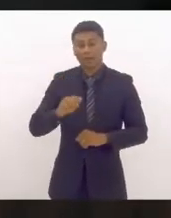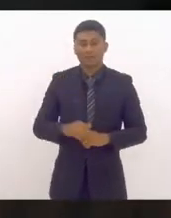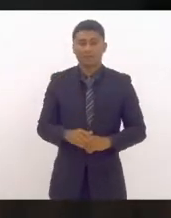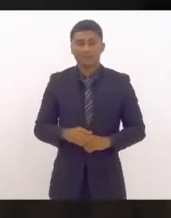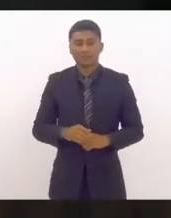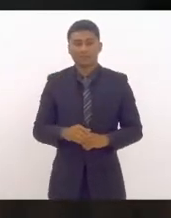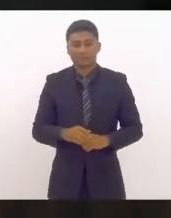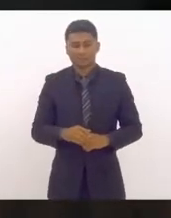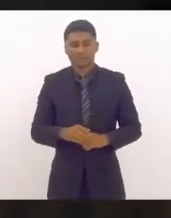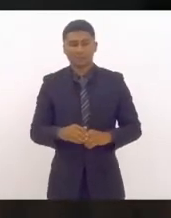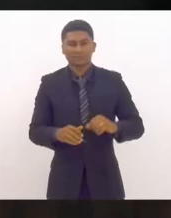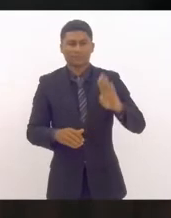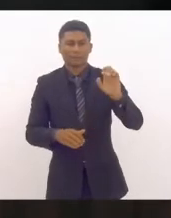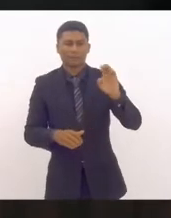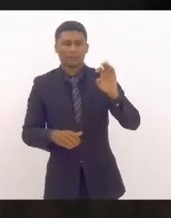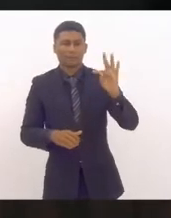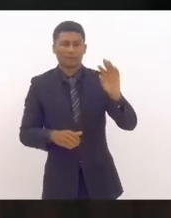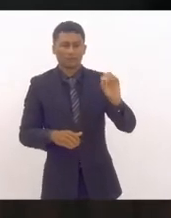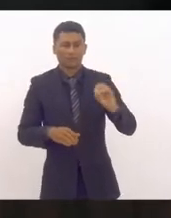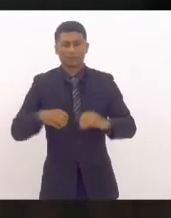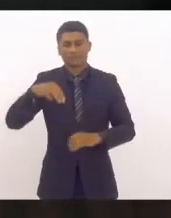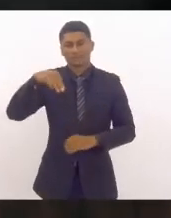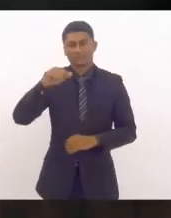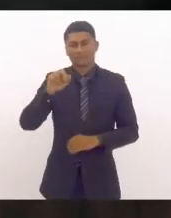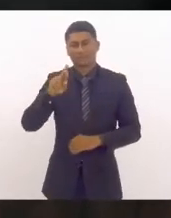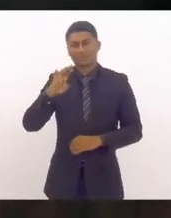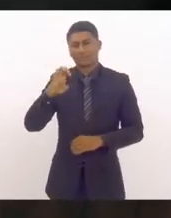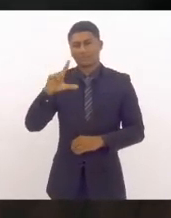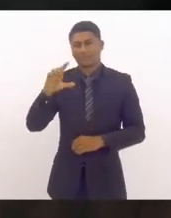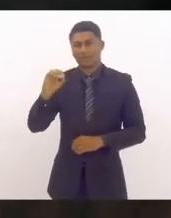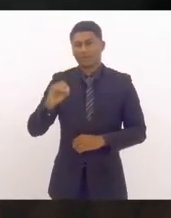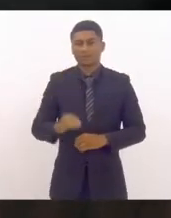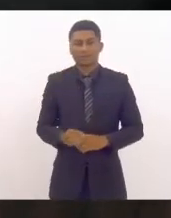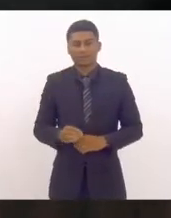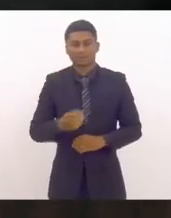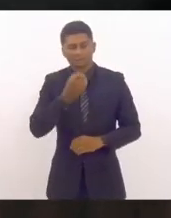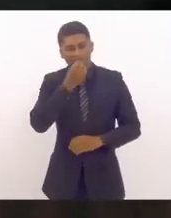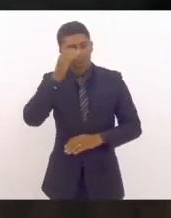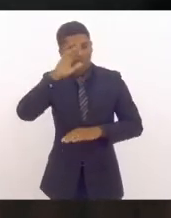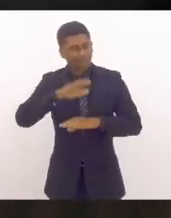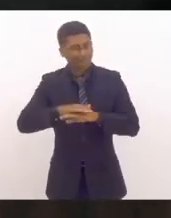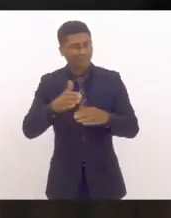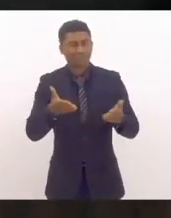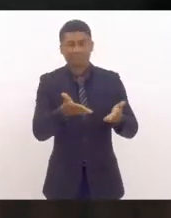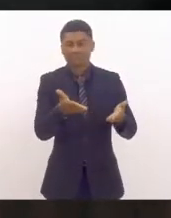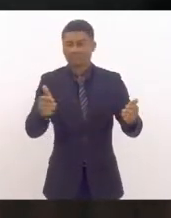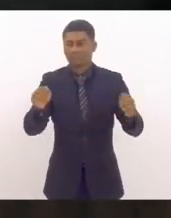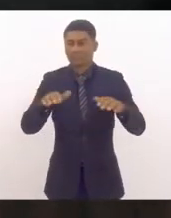subtenente Dionísio, Bebeto, Marcelo Dino. Boa tarde a todas e todos.